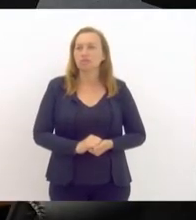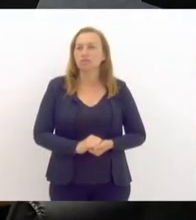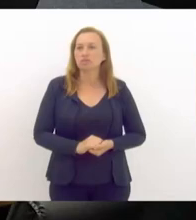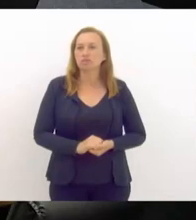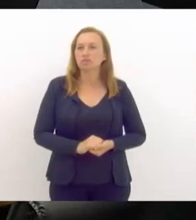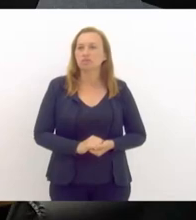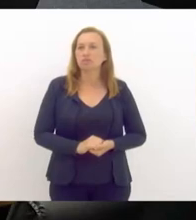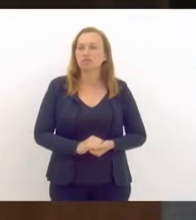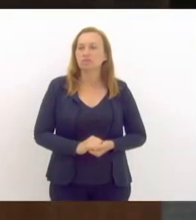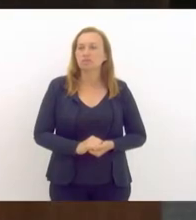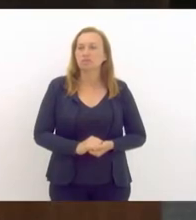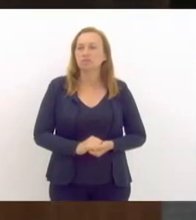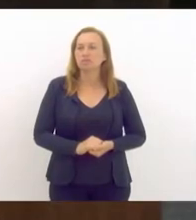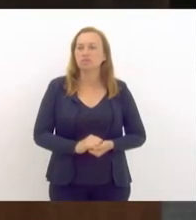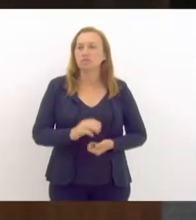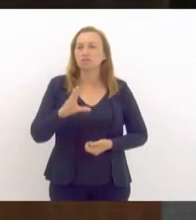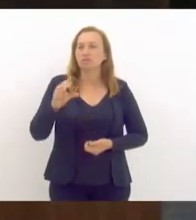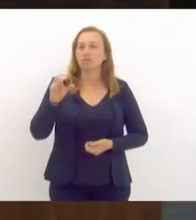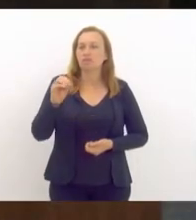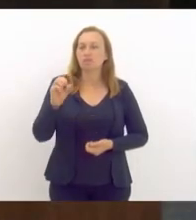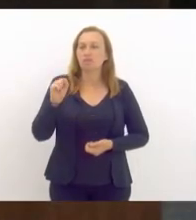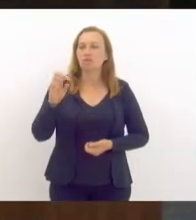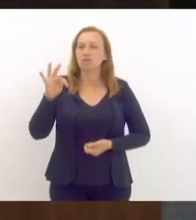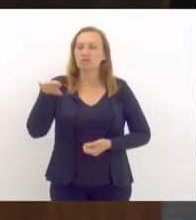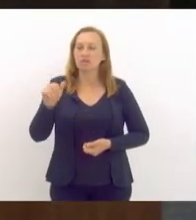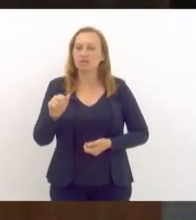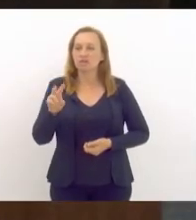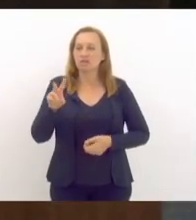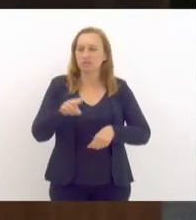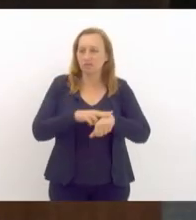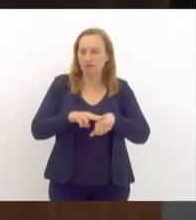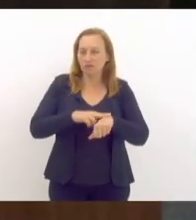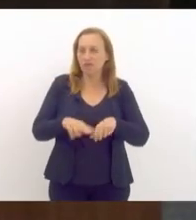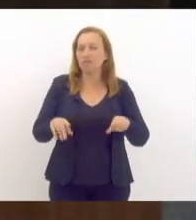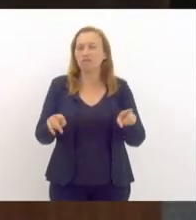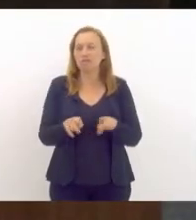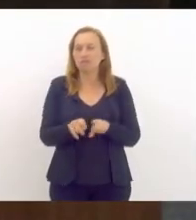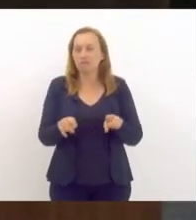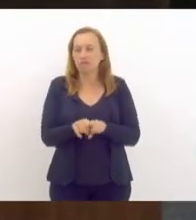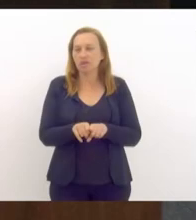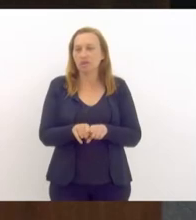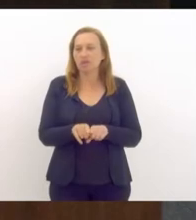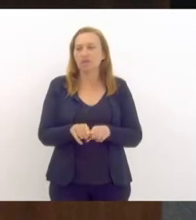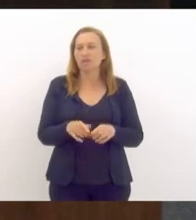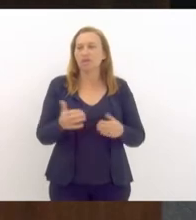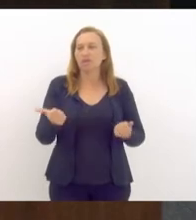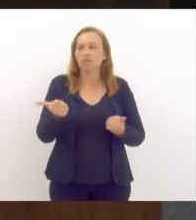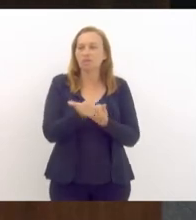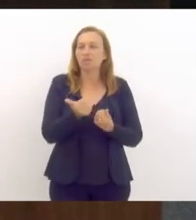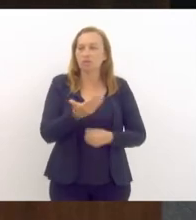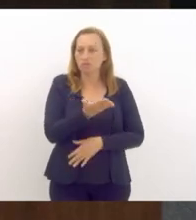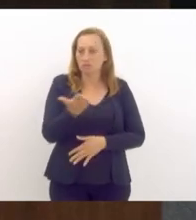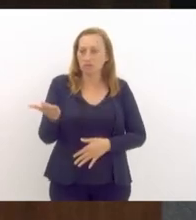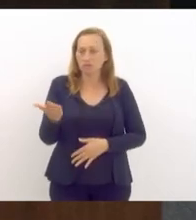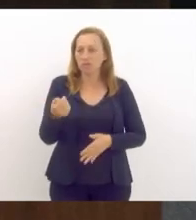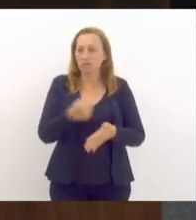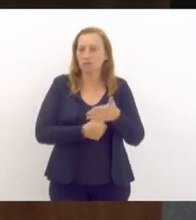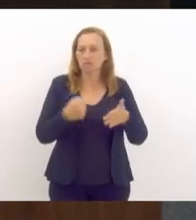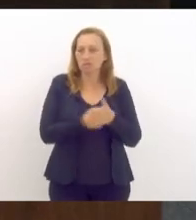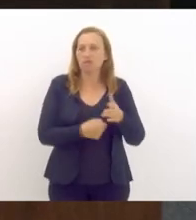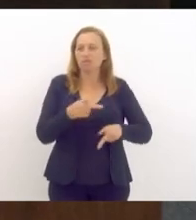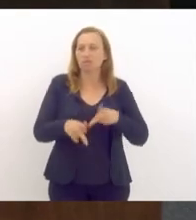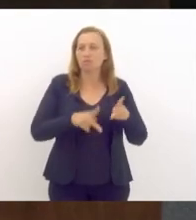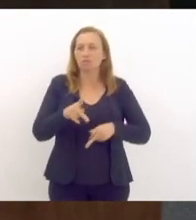foi tempo na costa verde e também na região dos lagos espero contar com os senhores todos porque a gente tem que brigar pelo povo